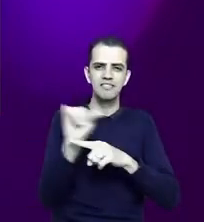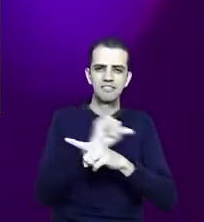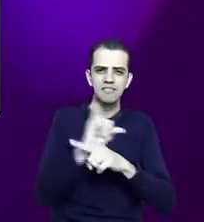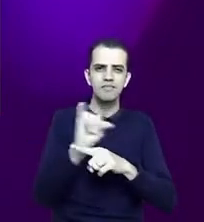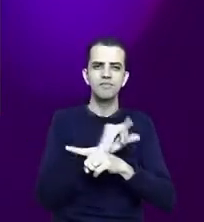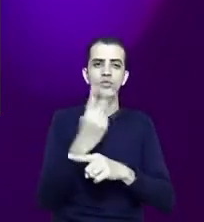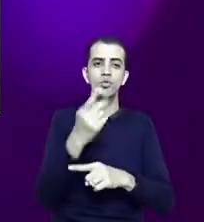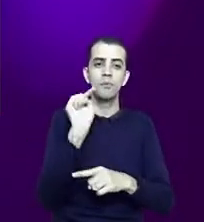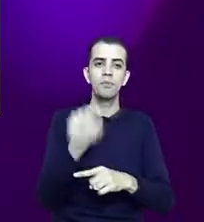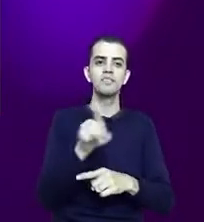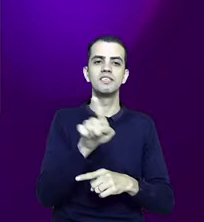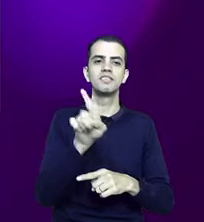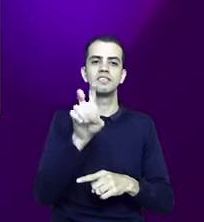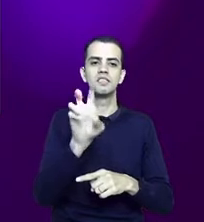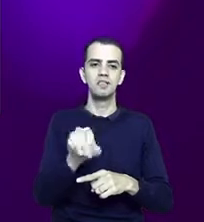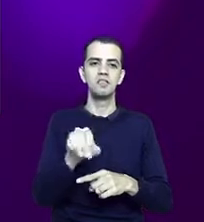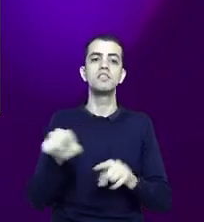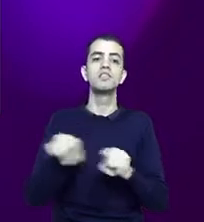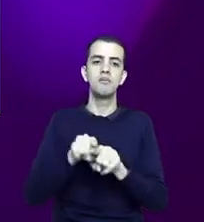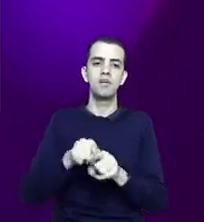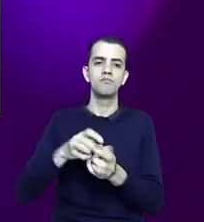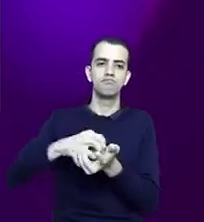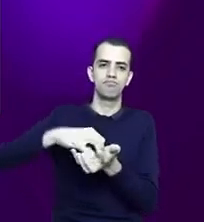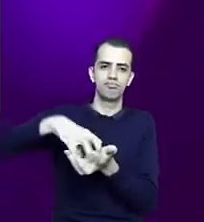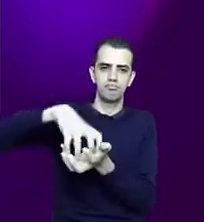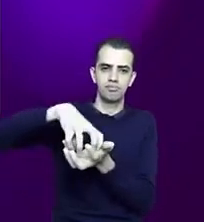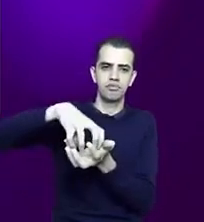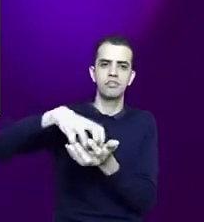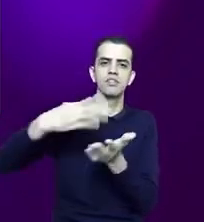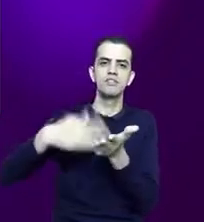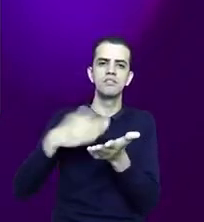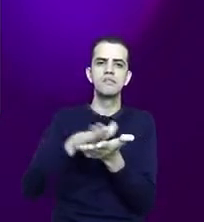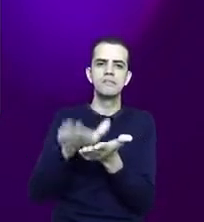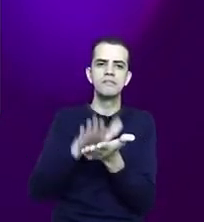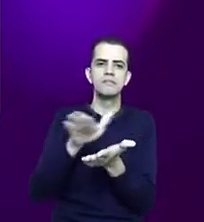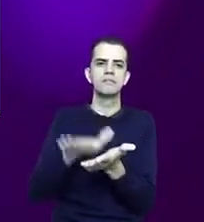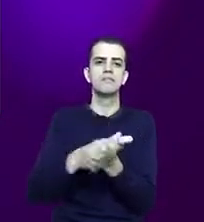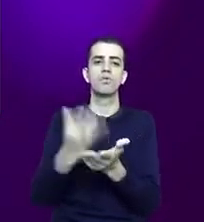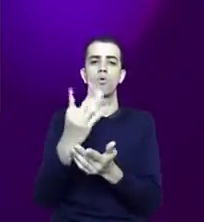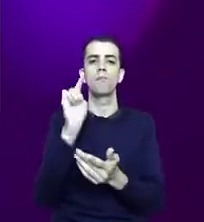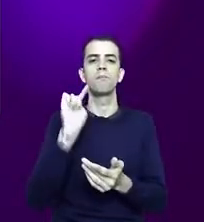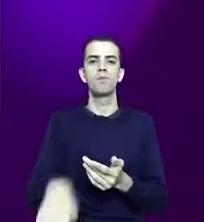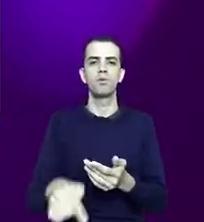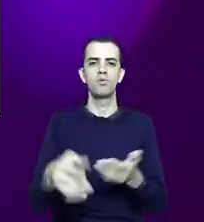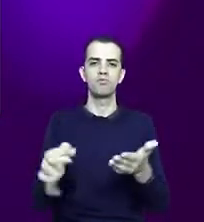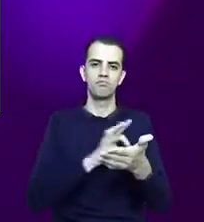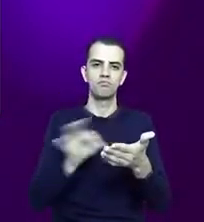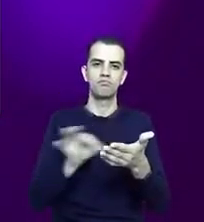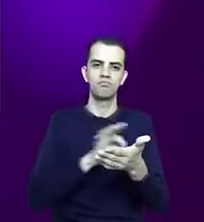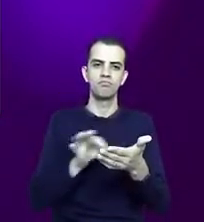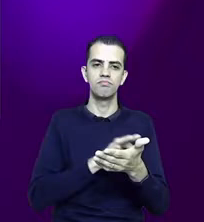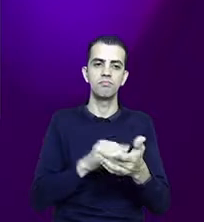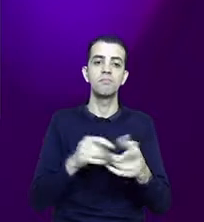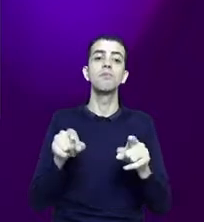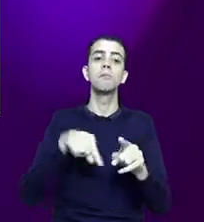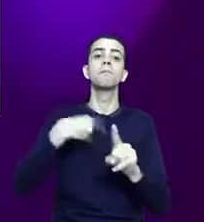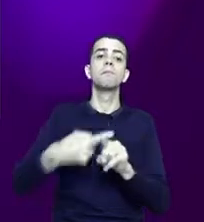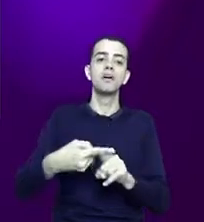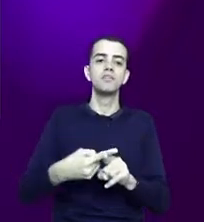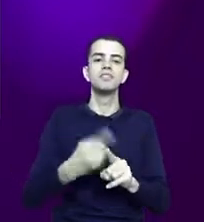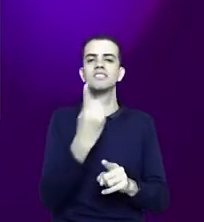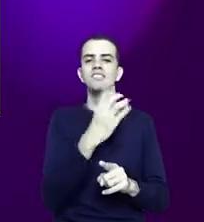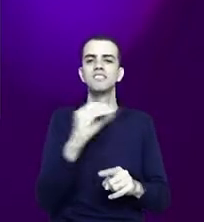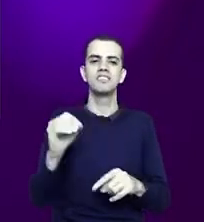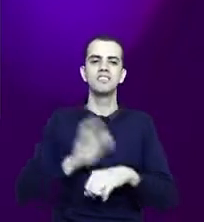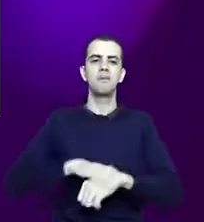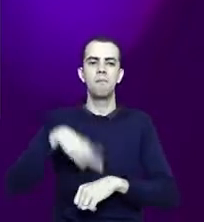guias cirúrgicos impressos para todas as áreas que vocês veem, mais da minha área, é claro, cirurgia ortognática, reconstrutiva,